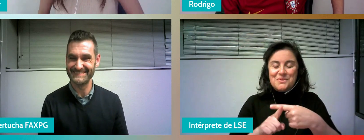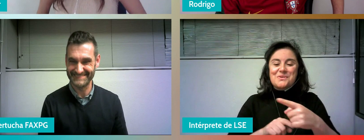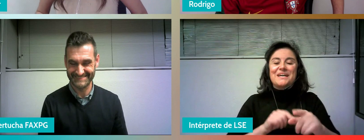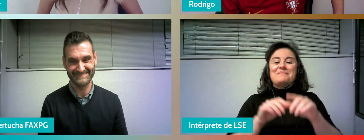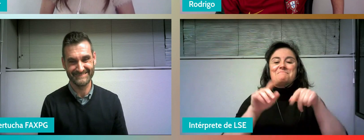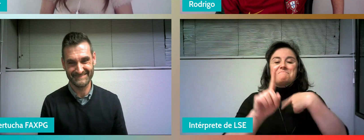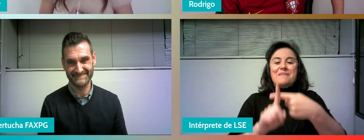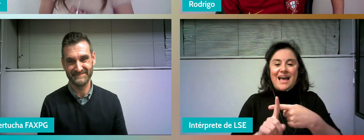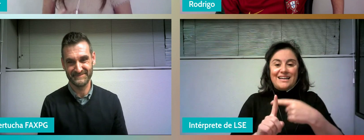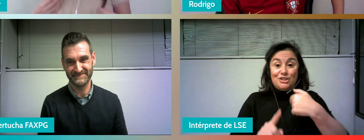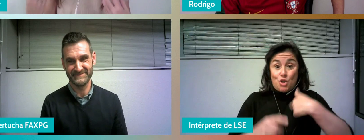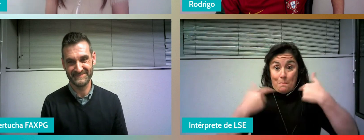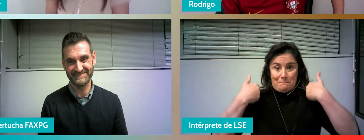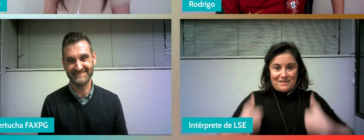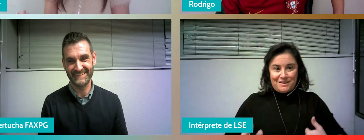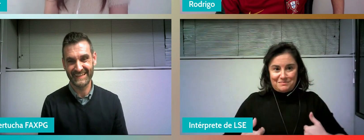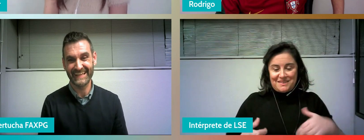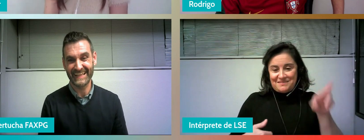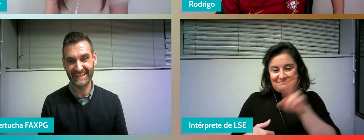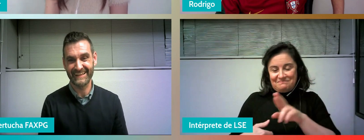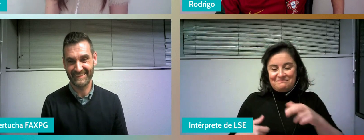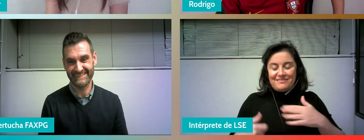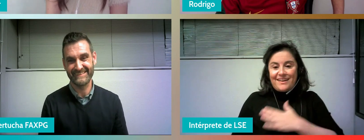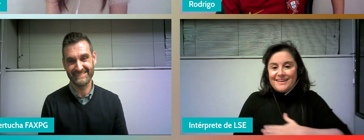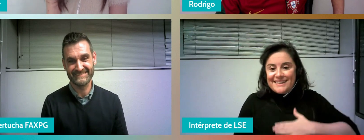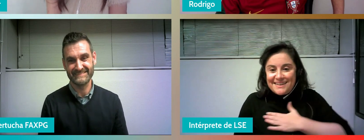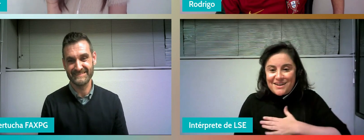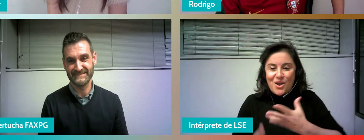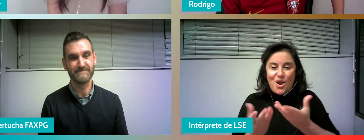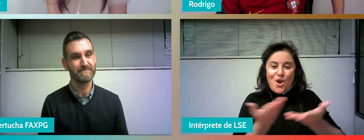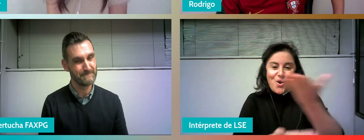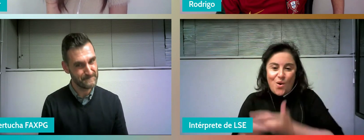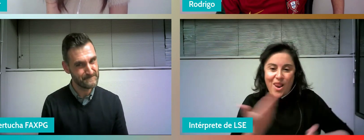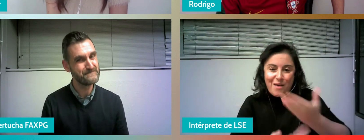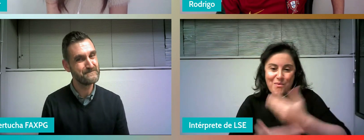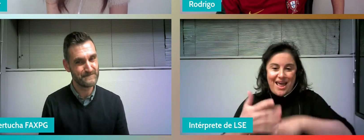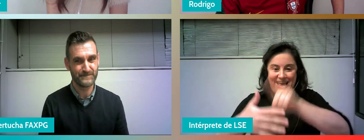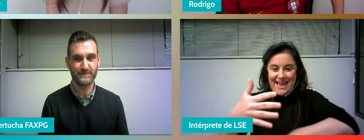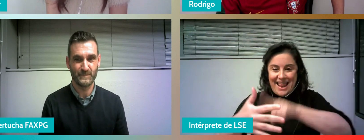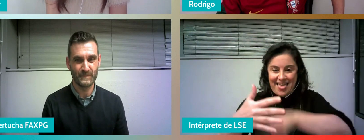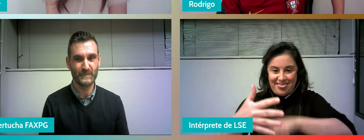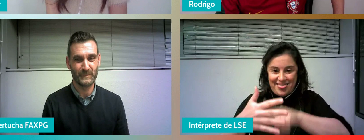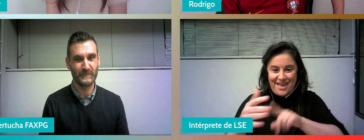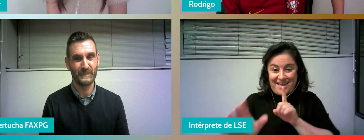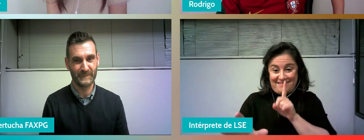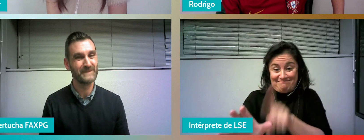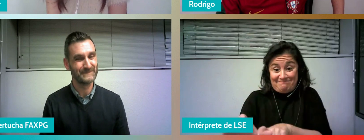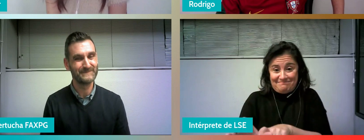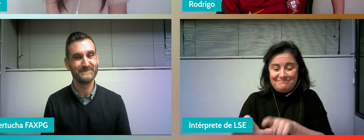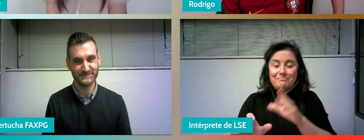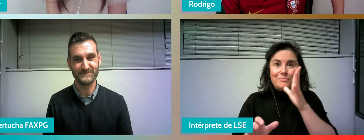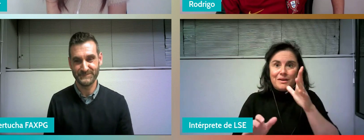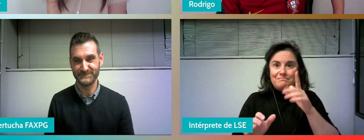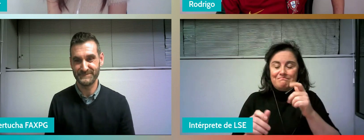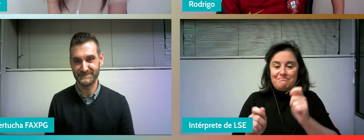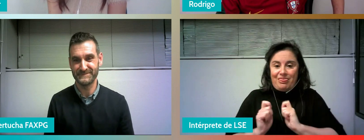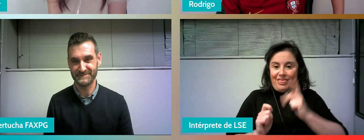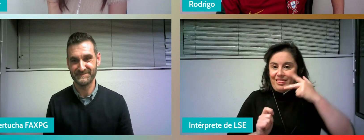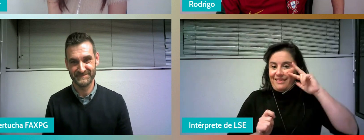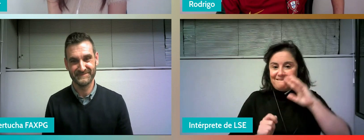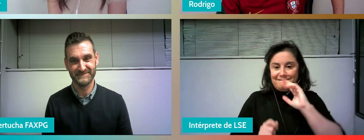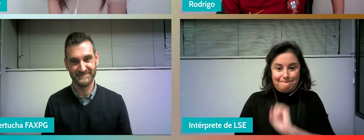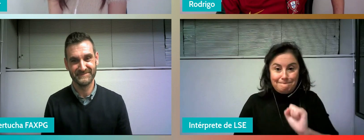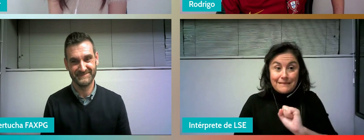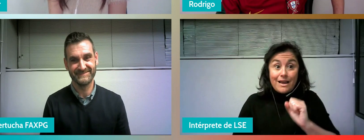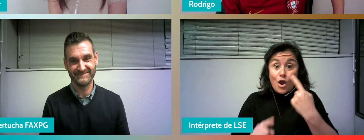e tamén eu personalmente encantada de colaborar nese calendario, que, bueno, para min unha experiencia moi chula, e todo o que